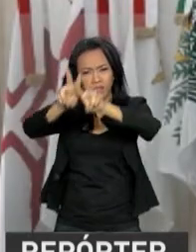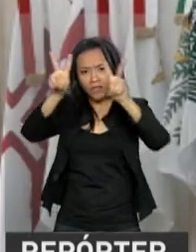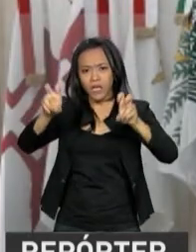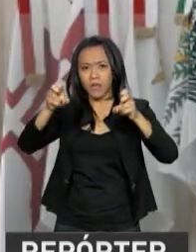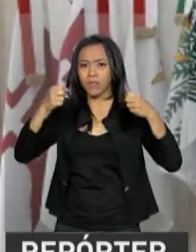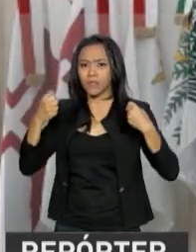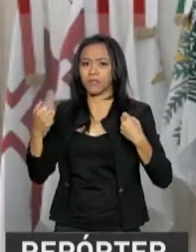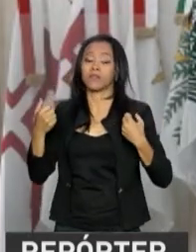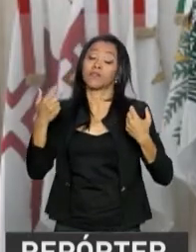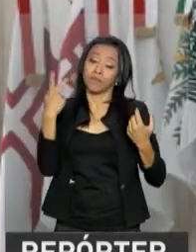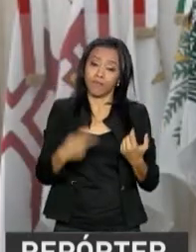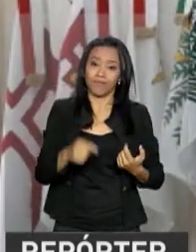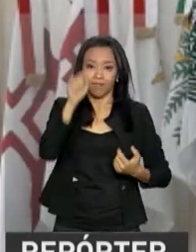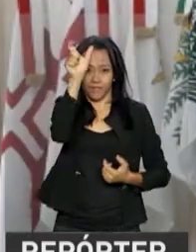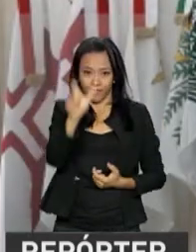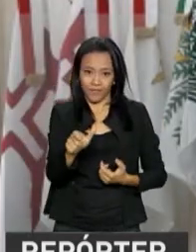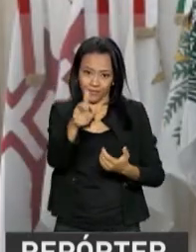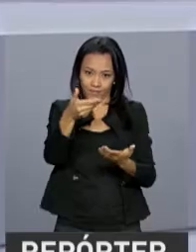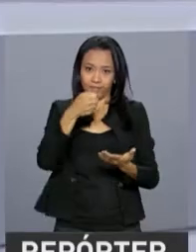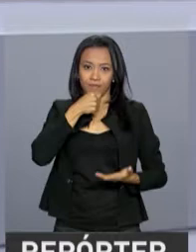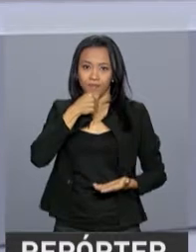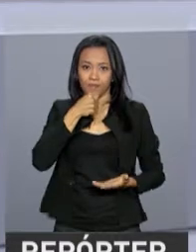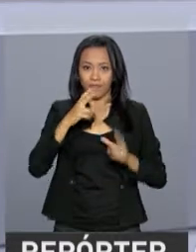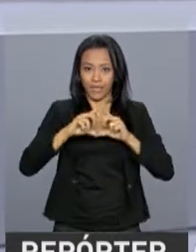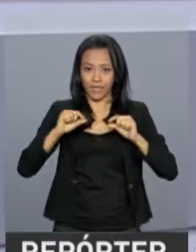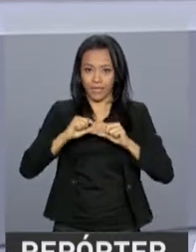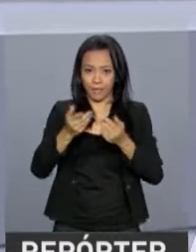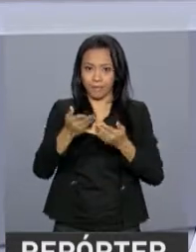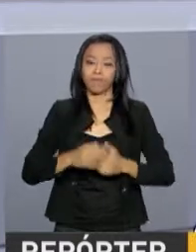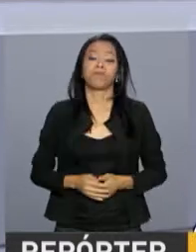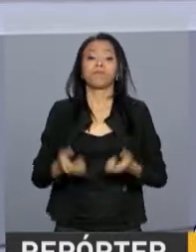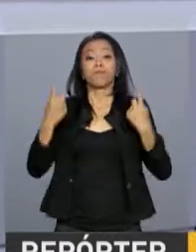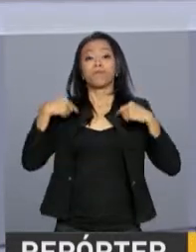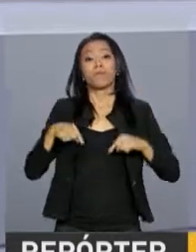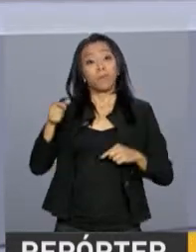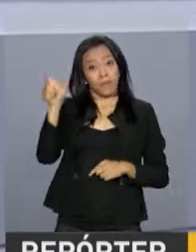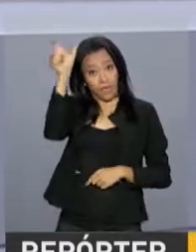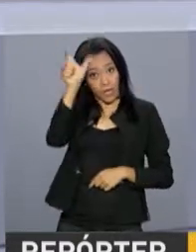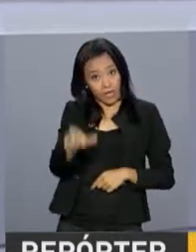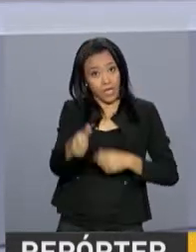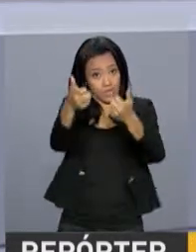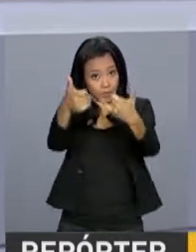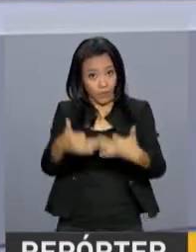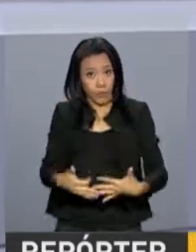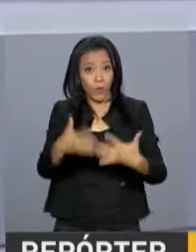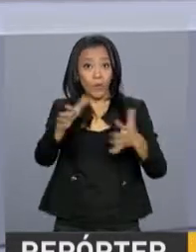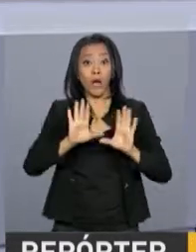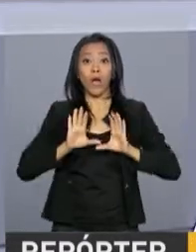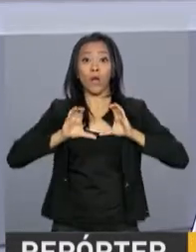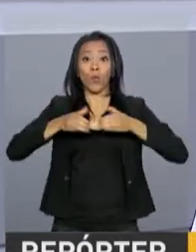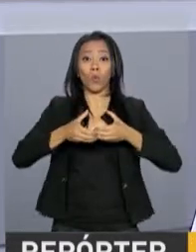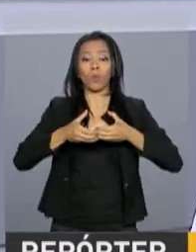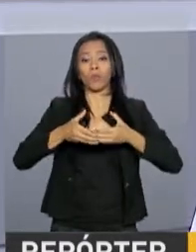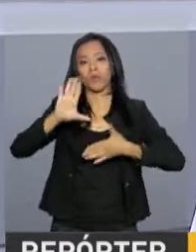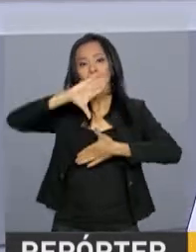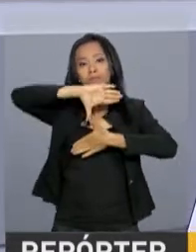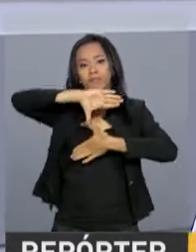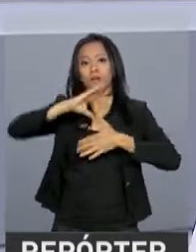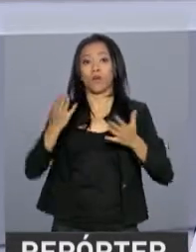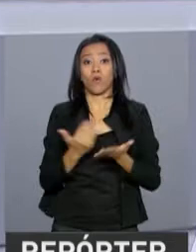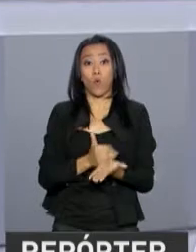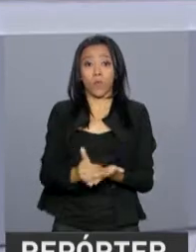de brasília na igreja como direcionei a cúpula das américas começa hoje em lima no peru